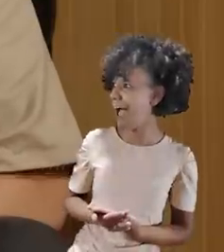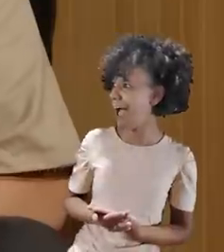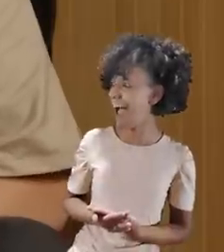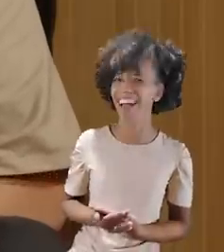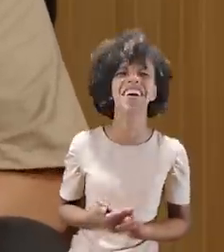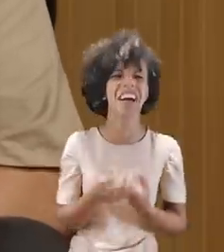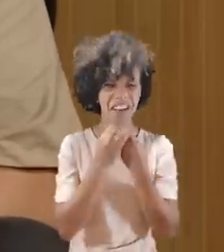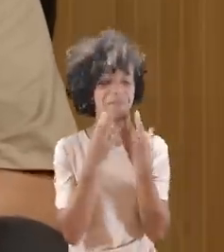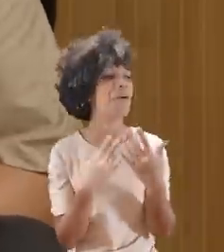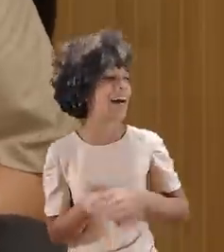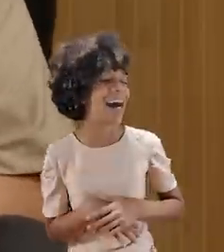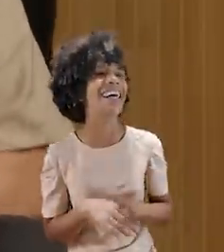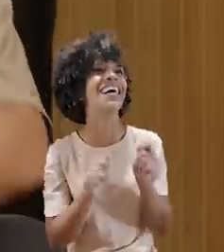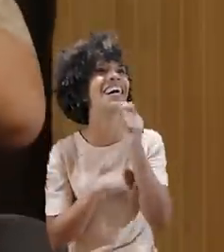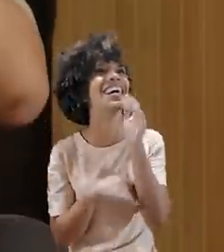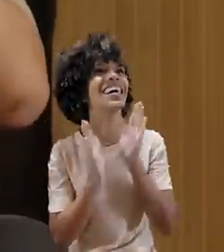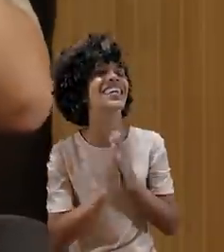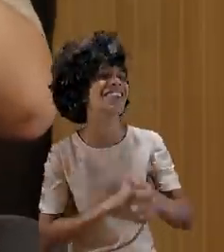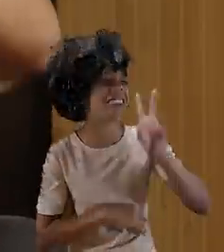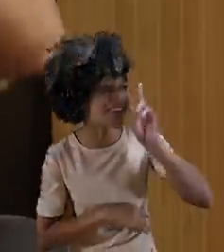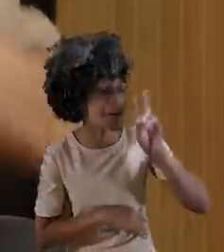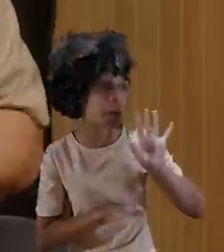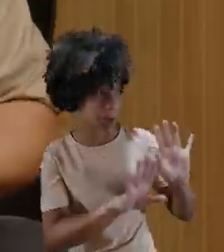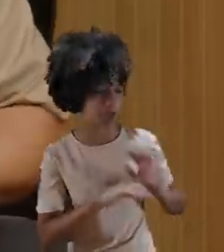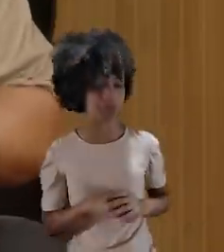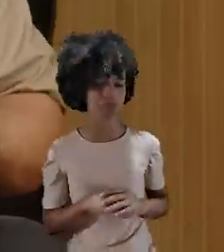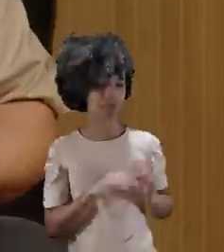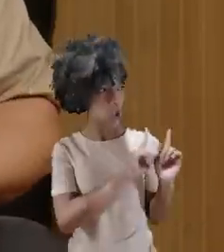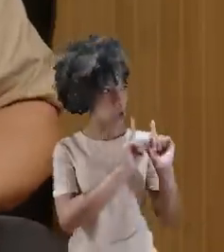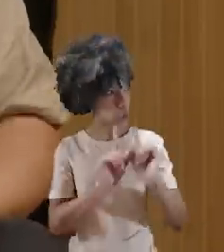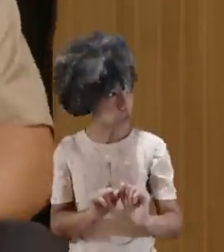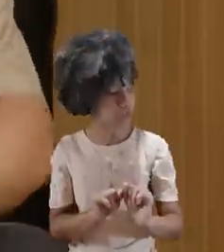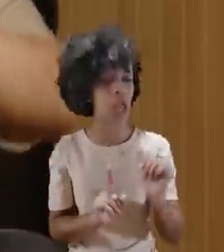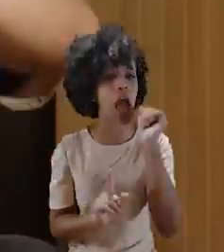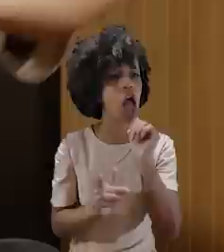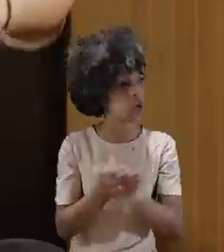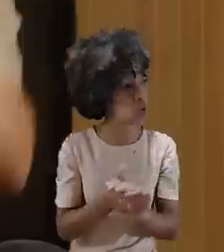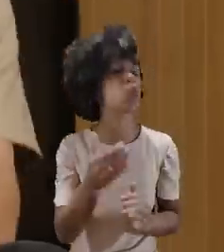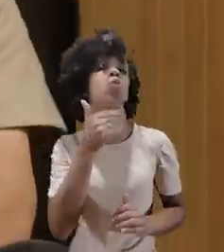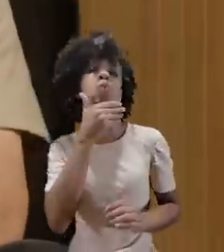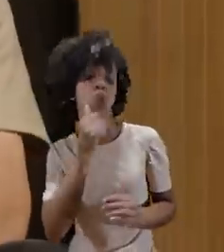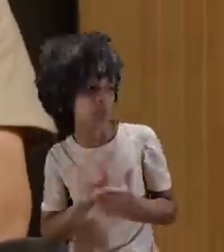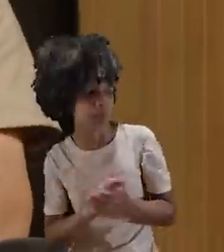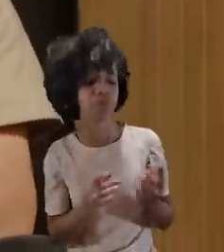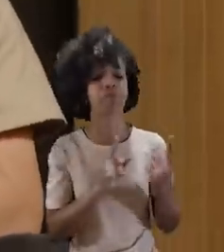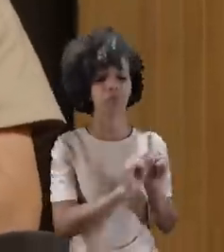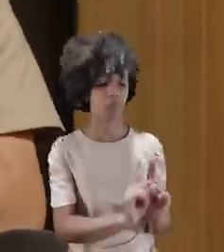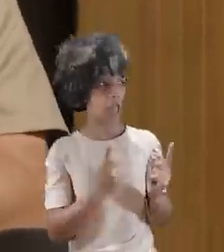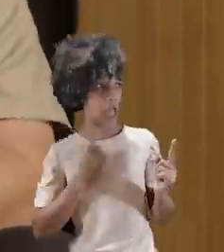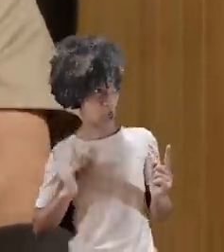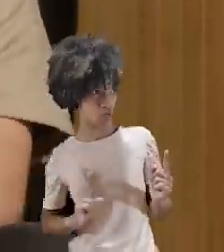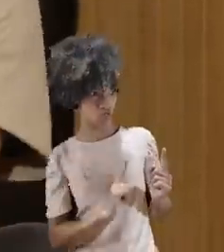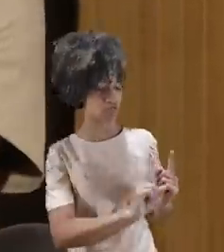outra muito boa ainda bem que lembrei mulher chegou com o cara também que tava atendendo tal fui